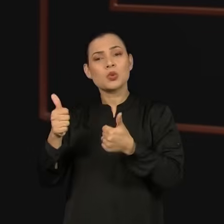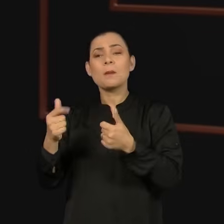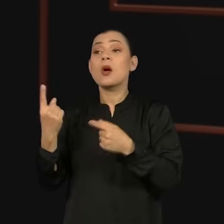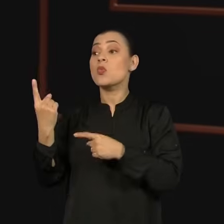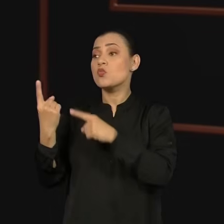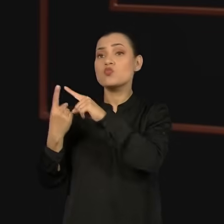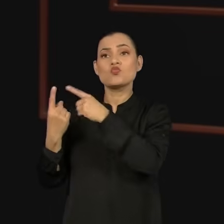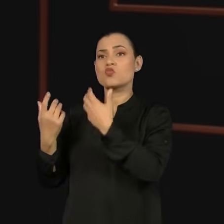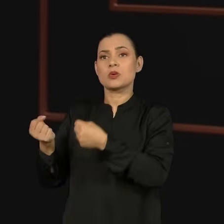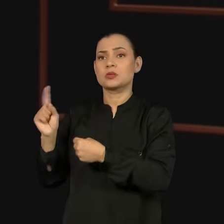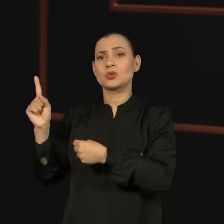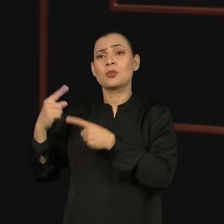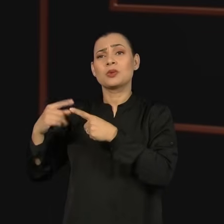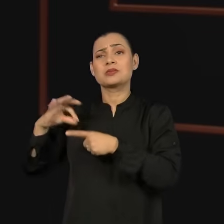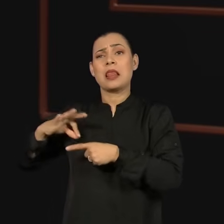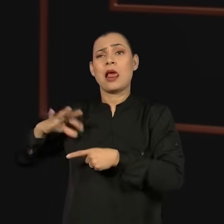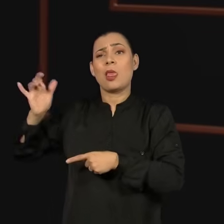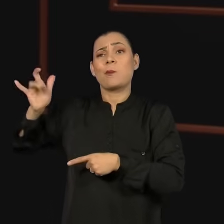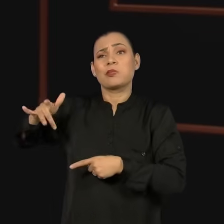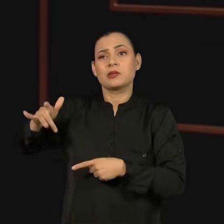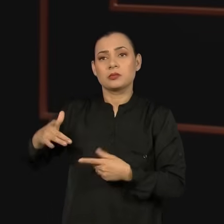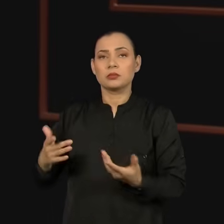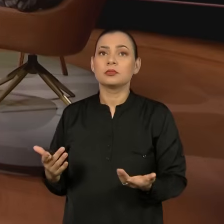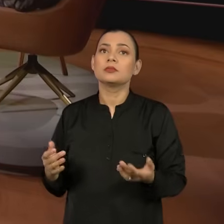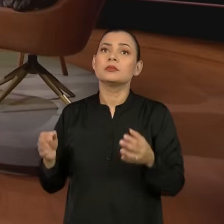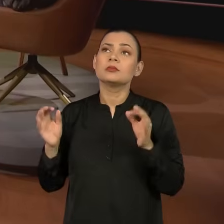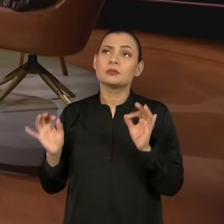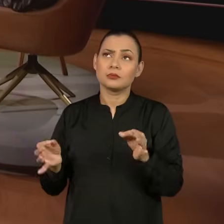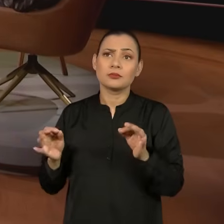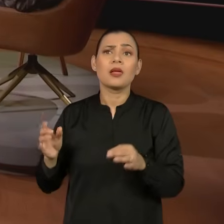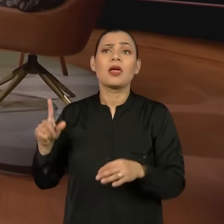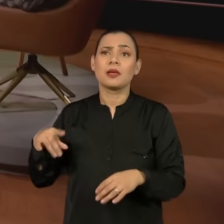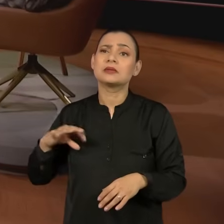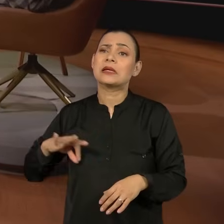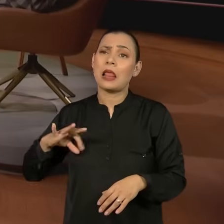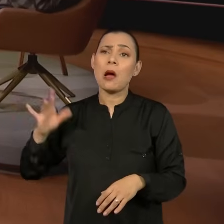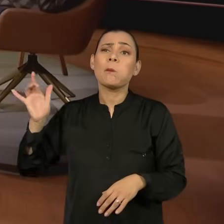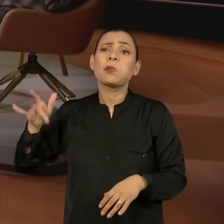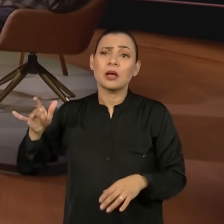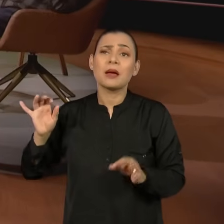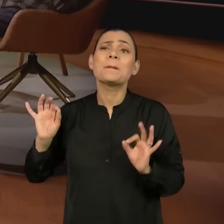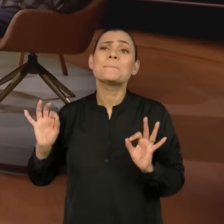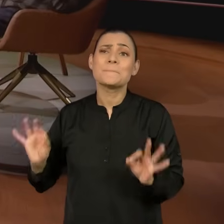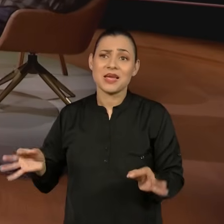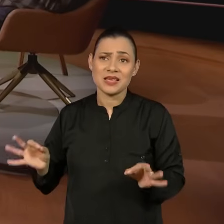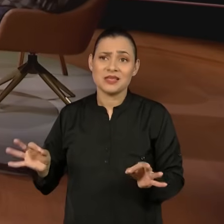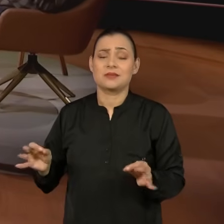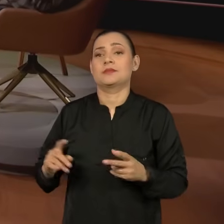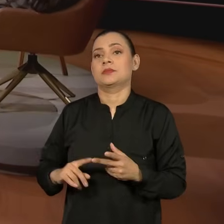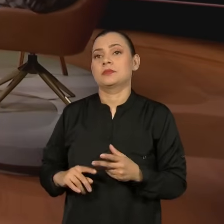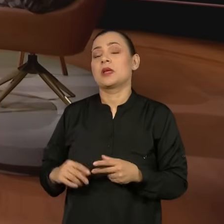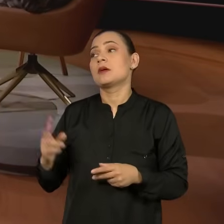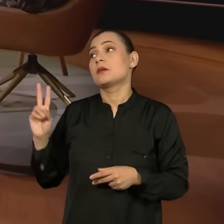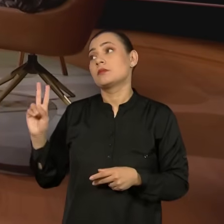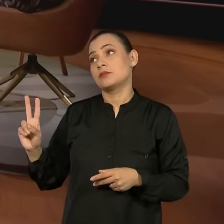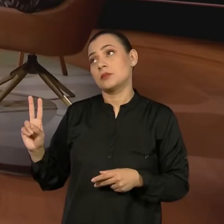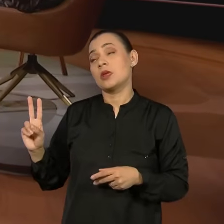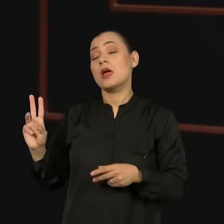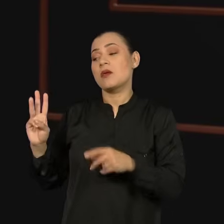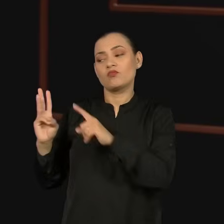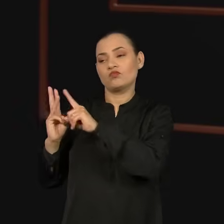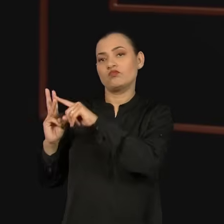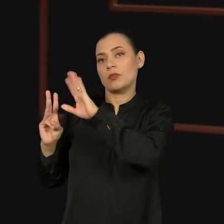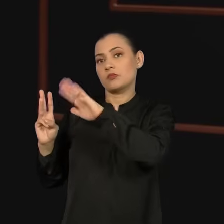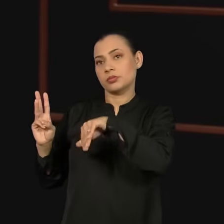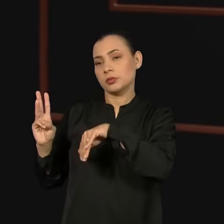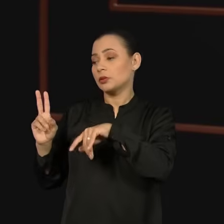aceitou porque ganhava muito pouco. E realmente era muito pouco. E o outro, que é uma coisa que eu nunca